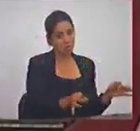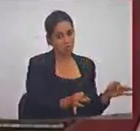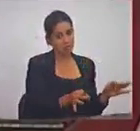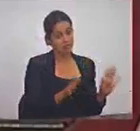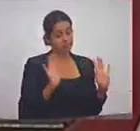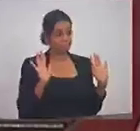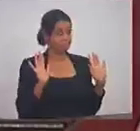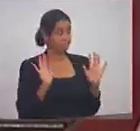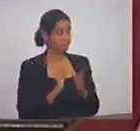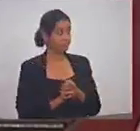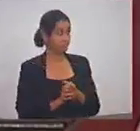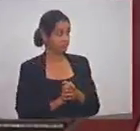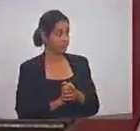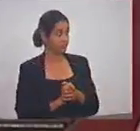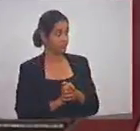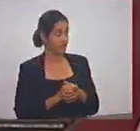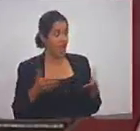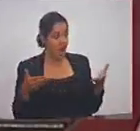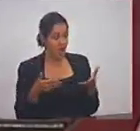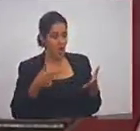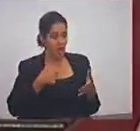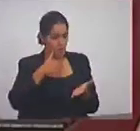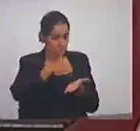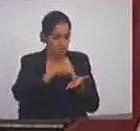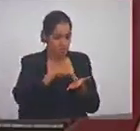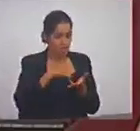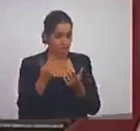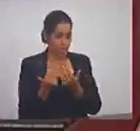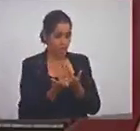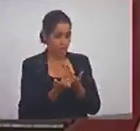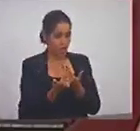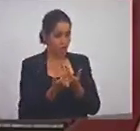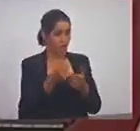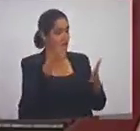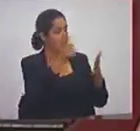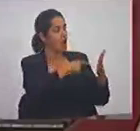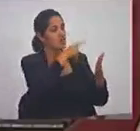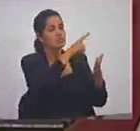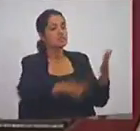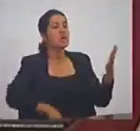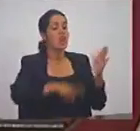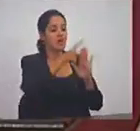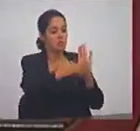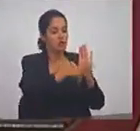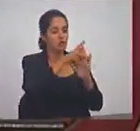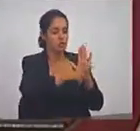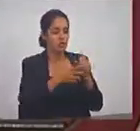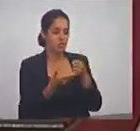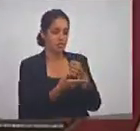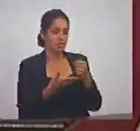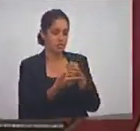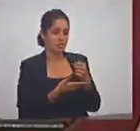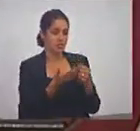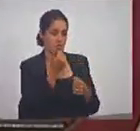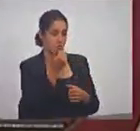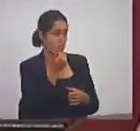para encerrar, eu acho que se eu fosse ele agora secretário, eu chegava lá, cancelava o projeto do processo das